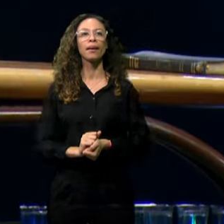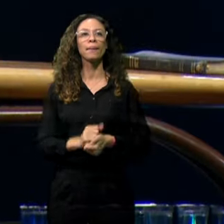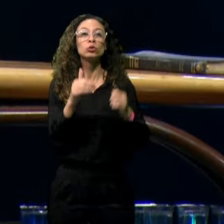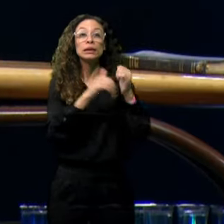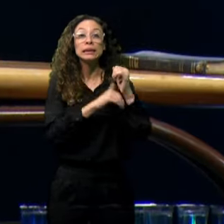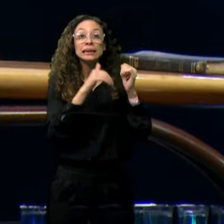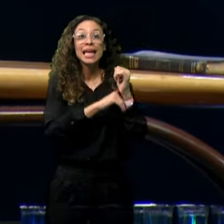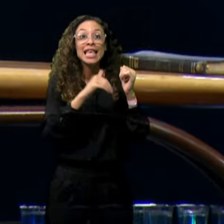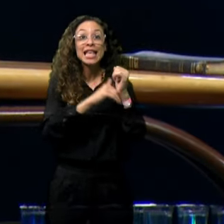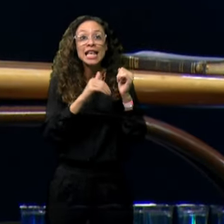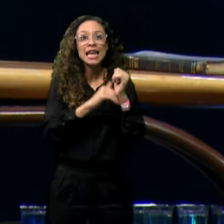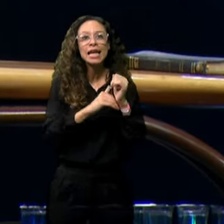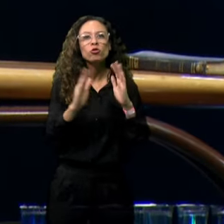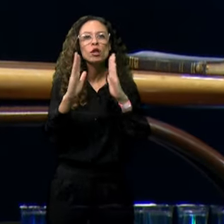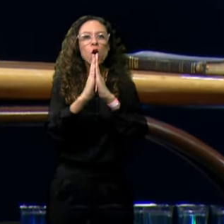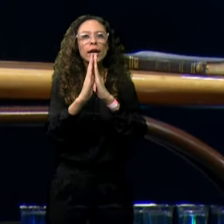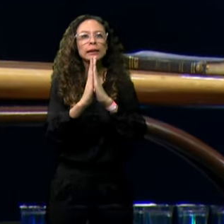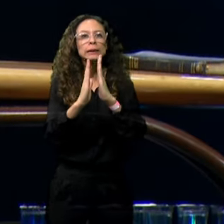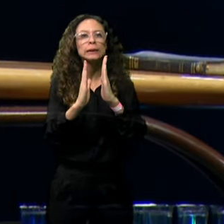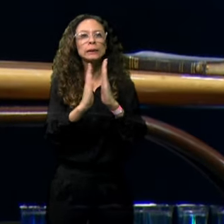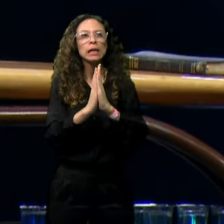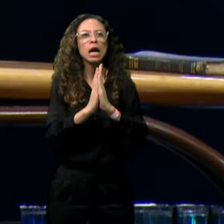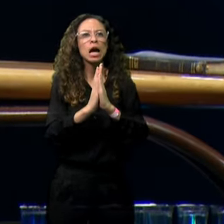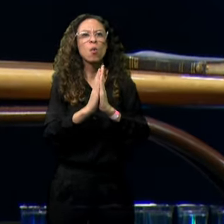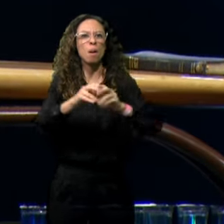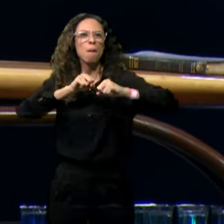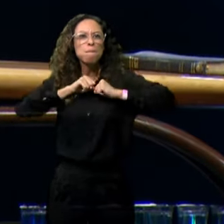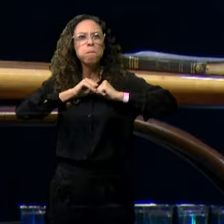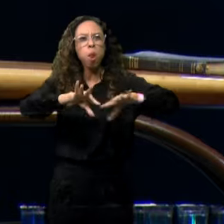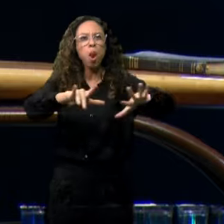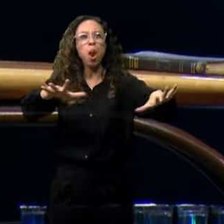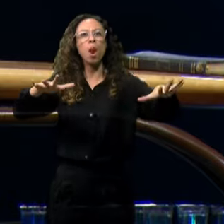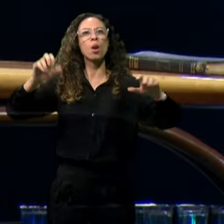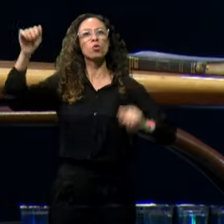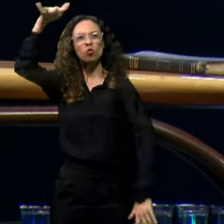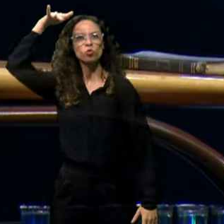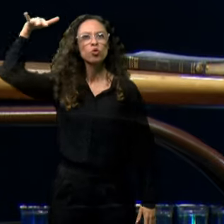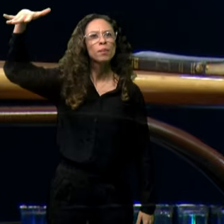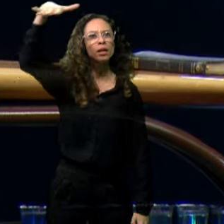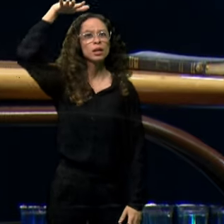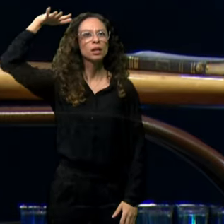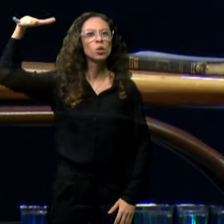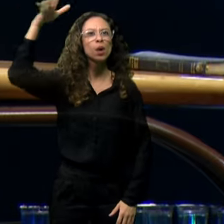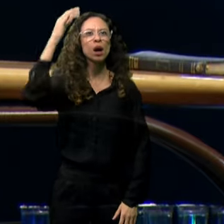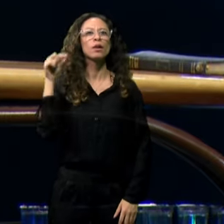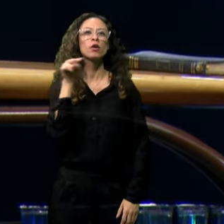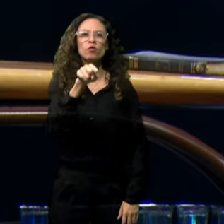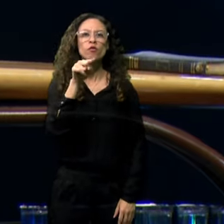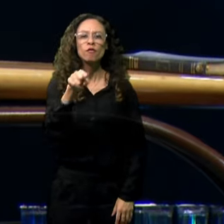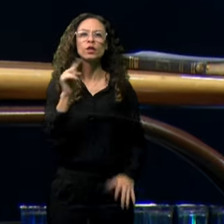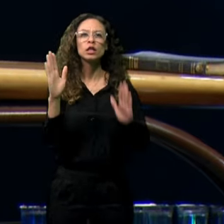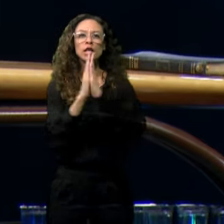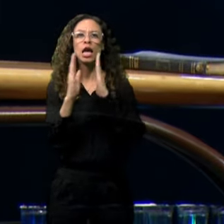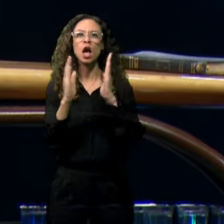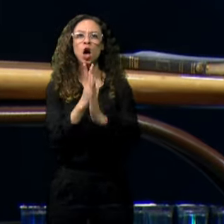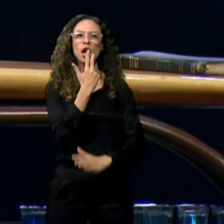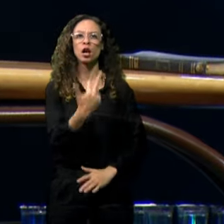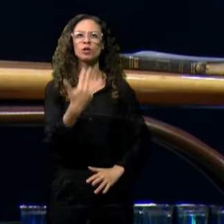secretos da oração e explodir ele no mundo espiritual porque quando você ora nessa língua diferente